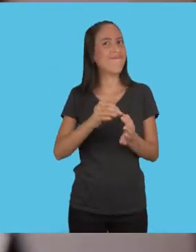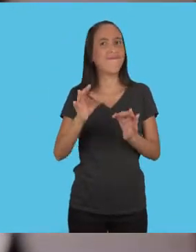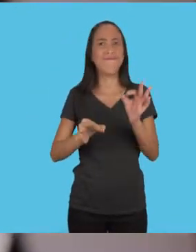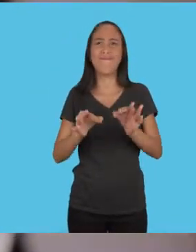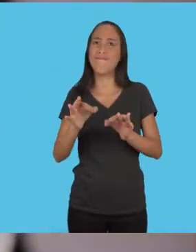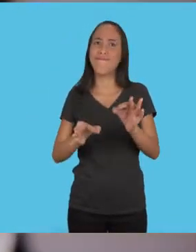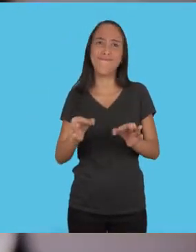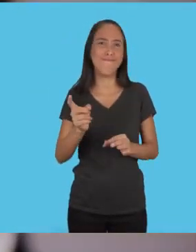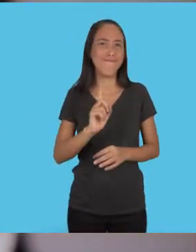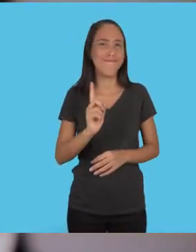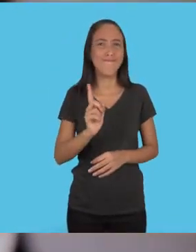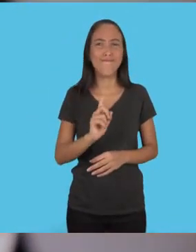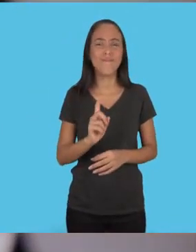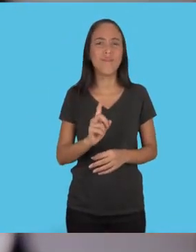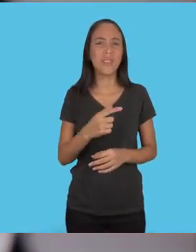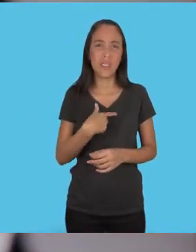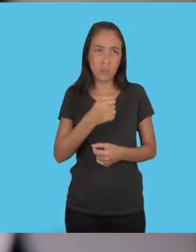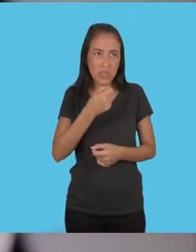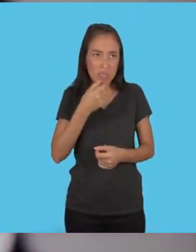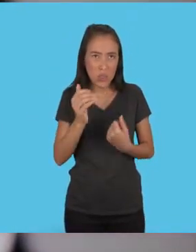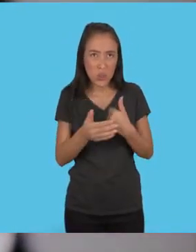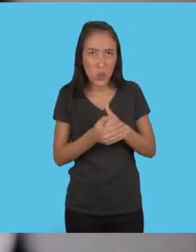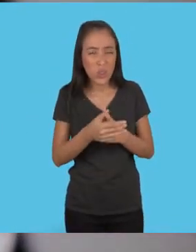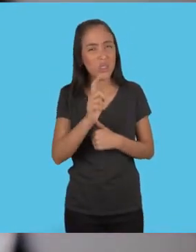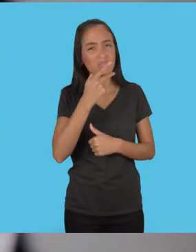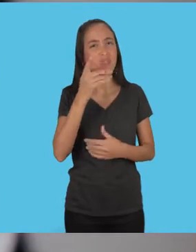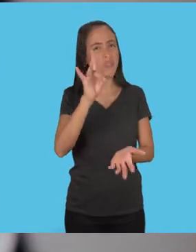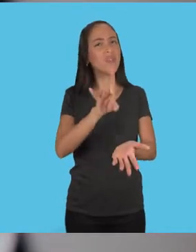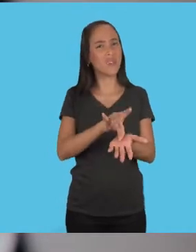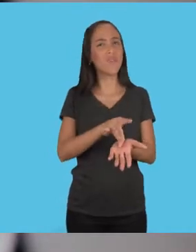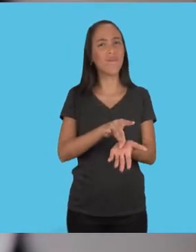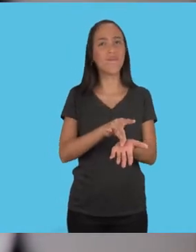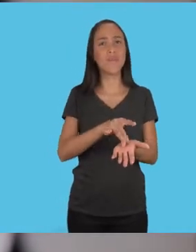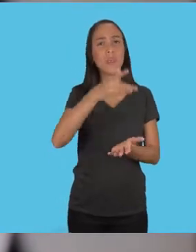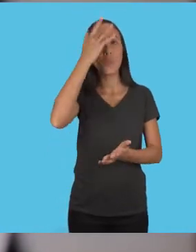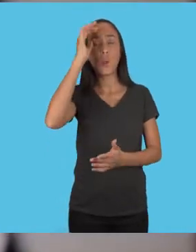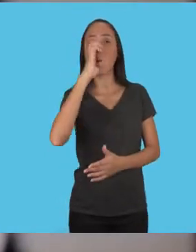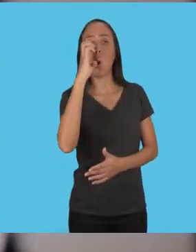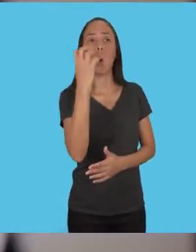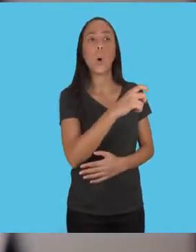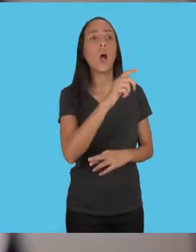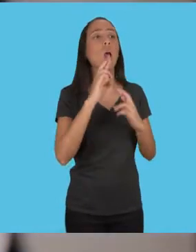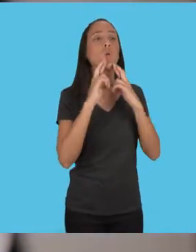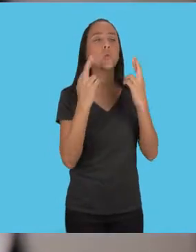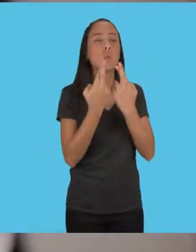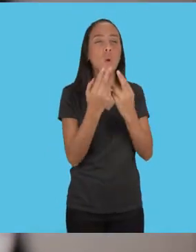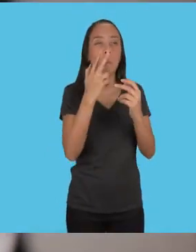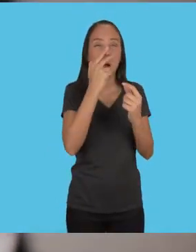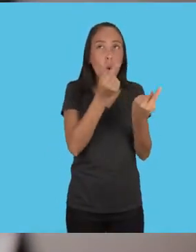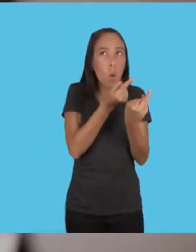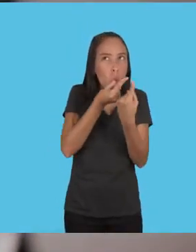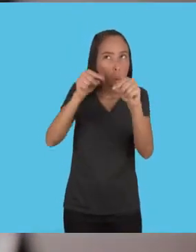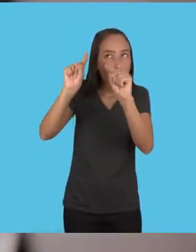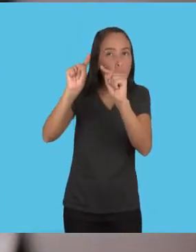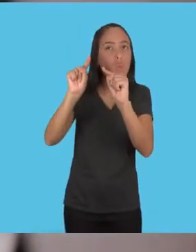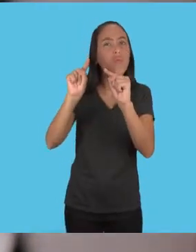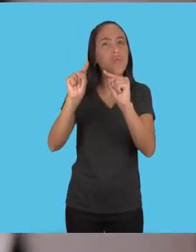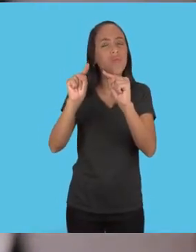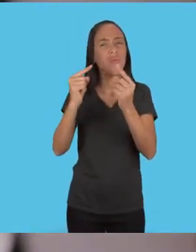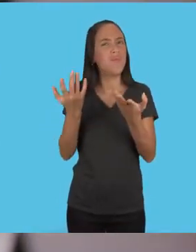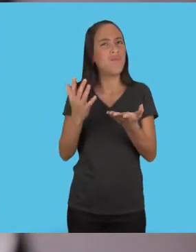preciso esconder isso de vocês, vão ser acusadas de reuniões subversivas. Não tinha nada disso, absolutamente